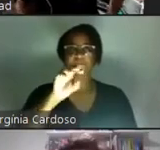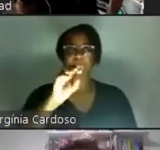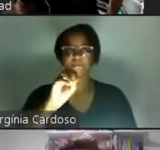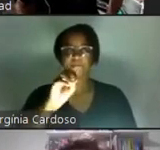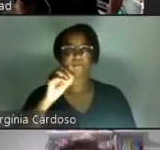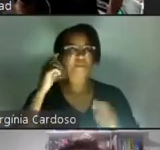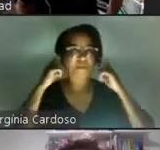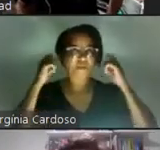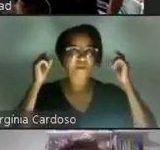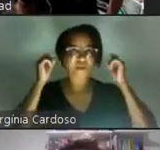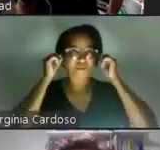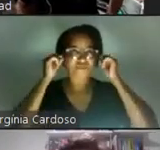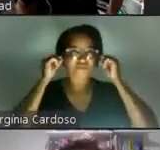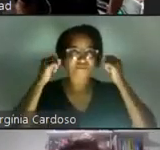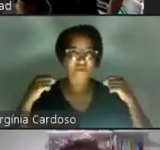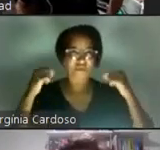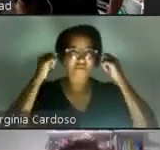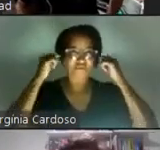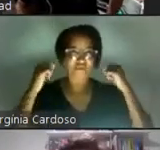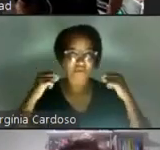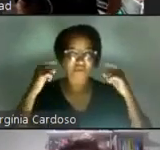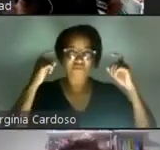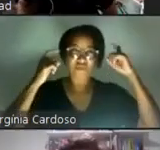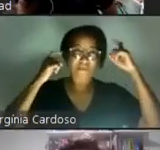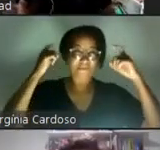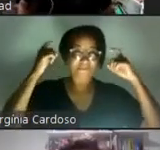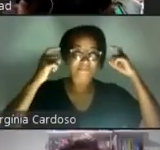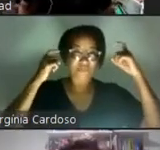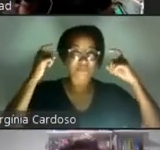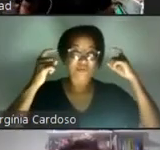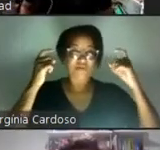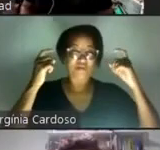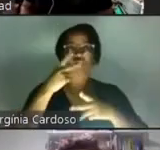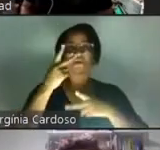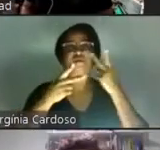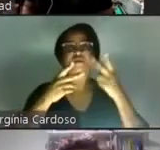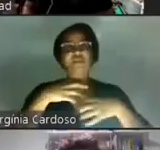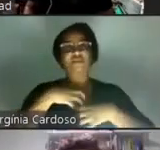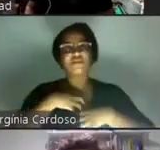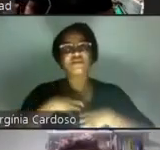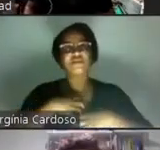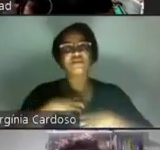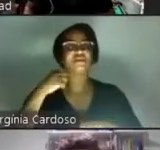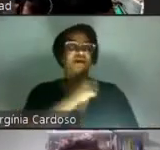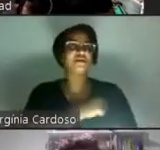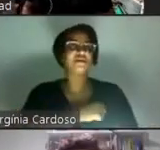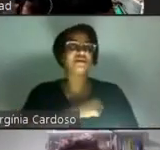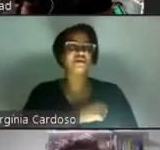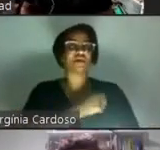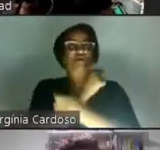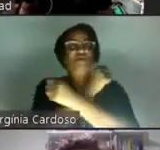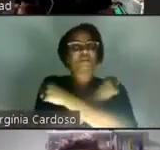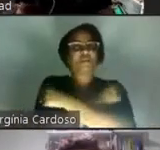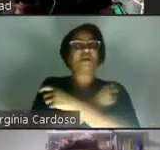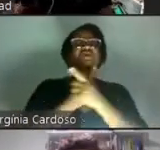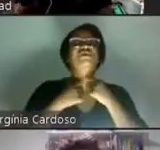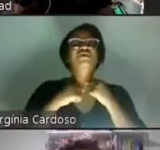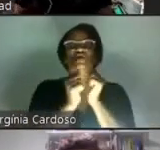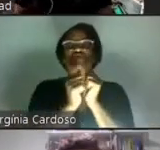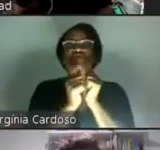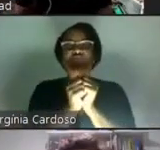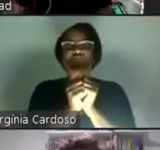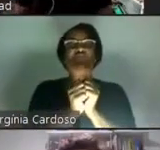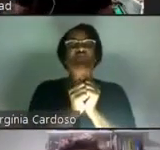toca preocupado. A gente falou mais cedo da saudade do abraço, da vontade de estar junto e tal. E aí, eu estava uma